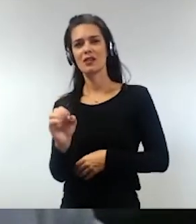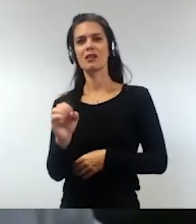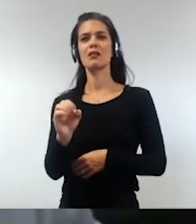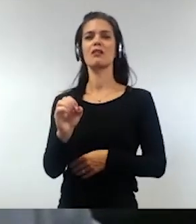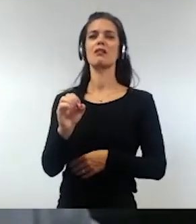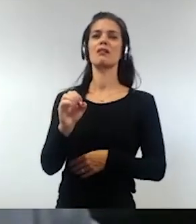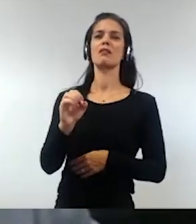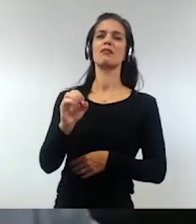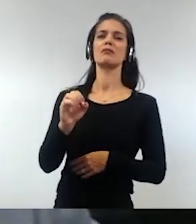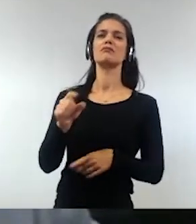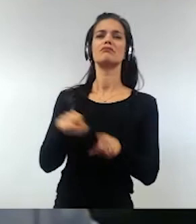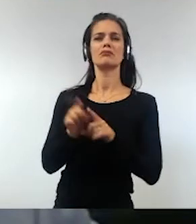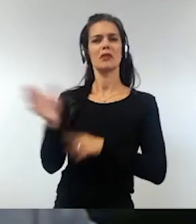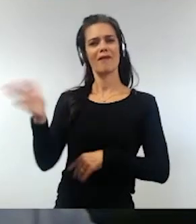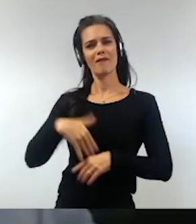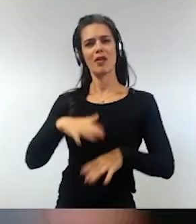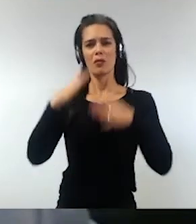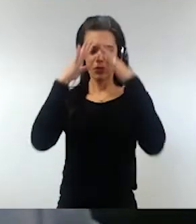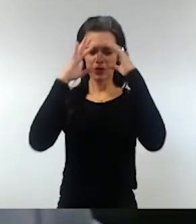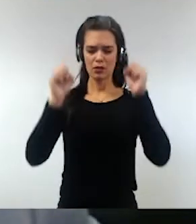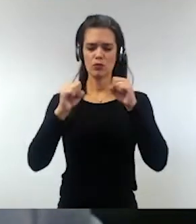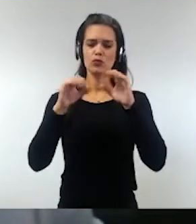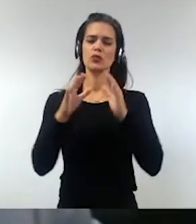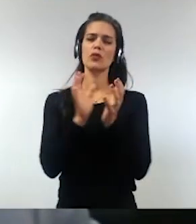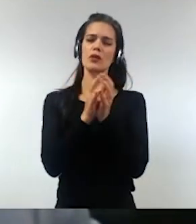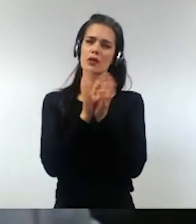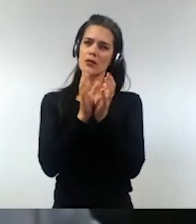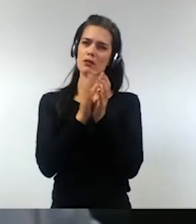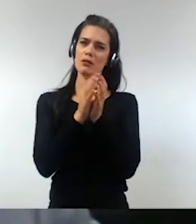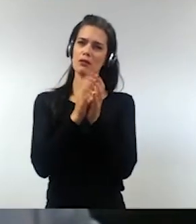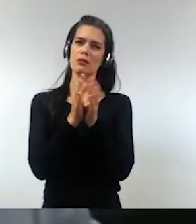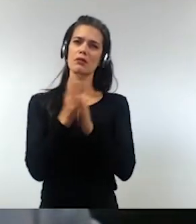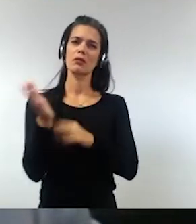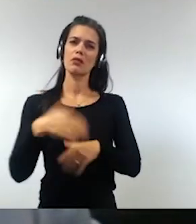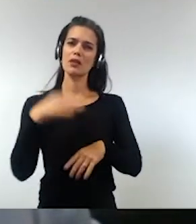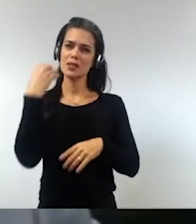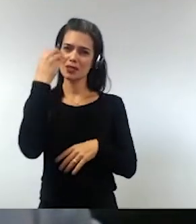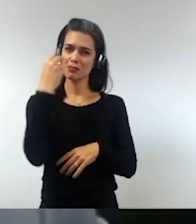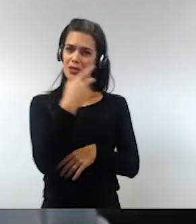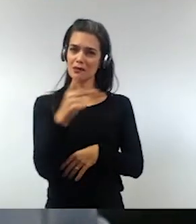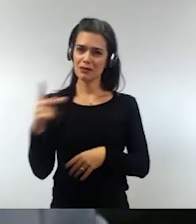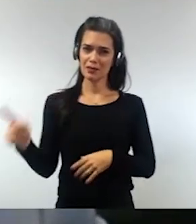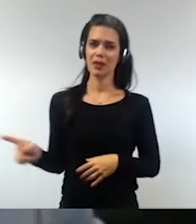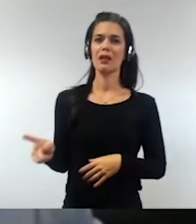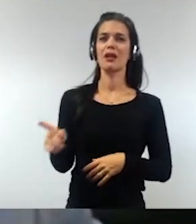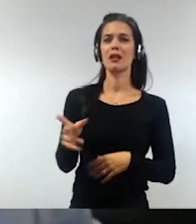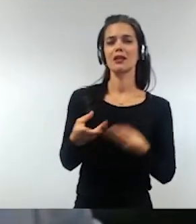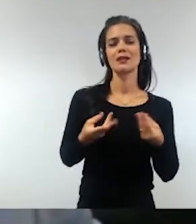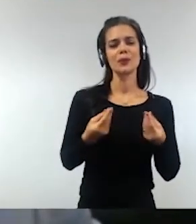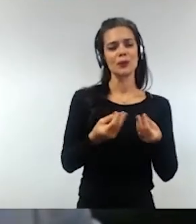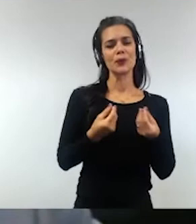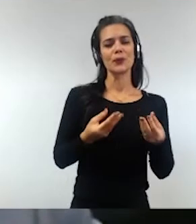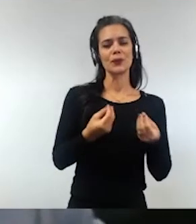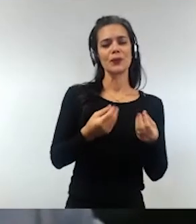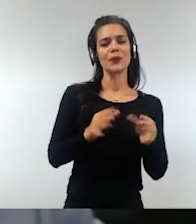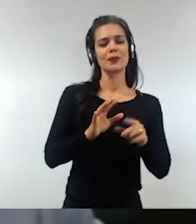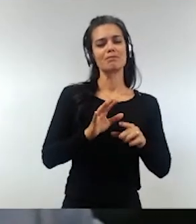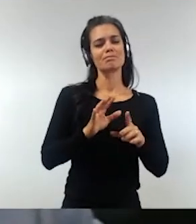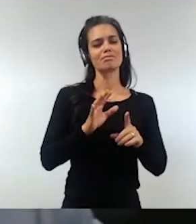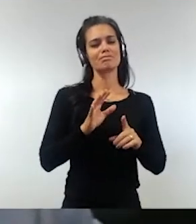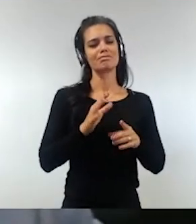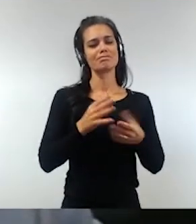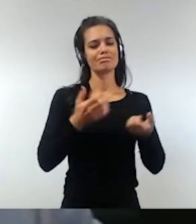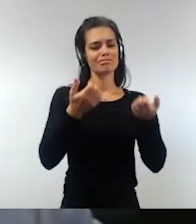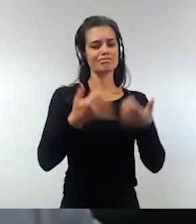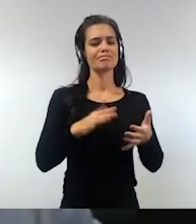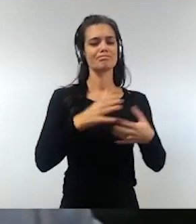também veio aqui no Tribunal de Justiça de Pernambuco para trazer essa experiência e sensibilizar os magistrados. E foi um